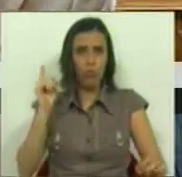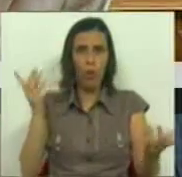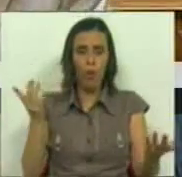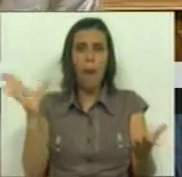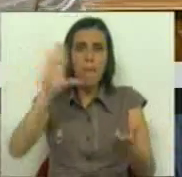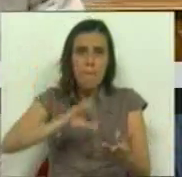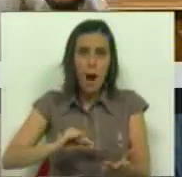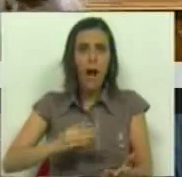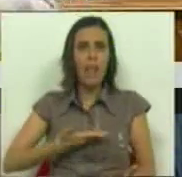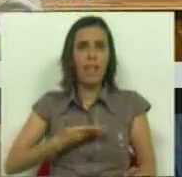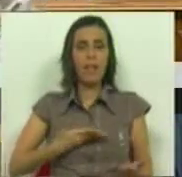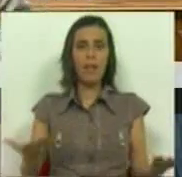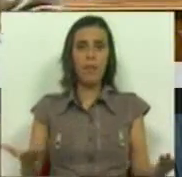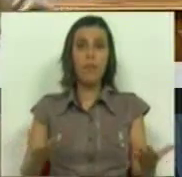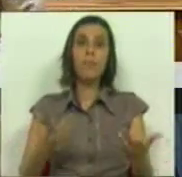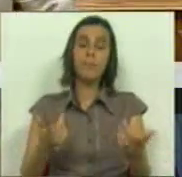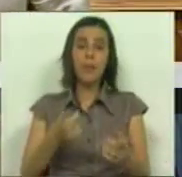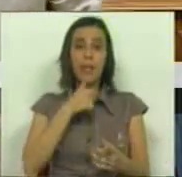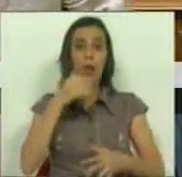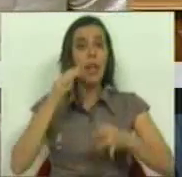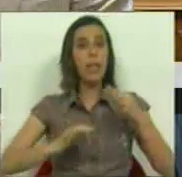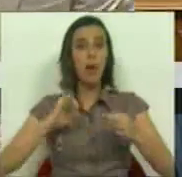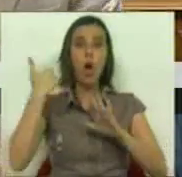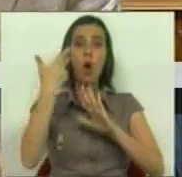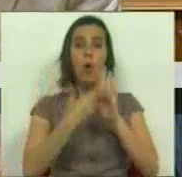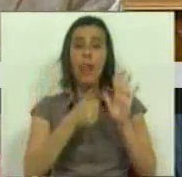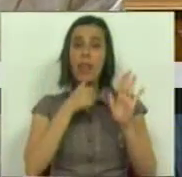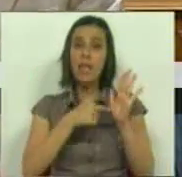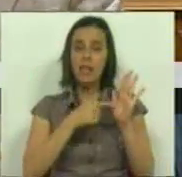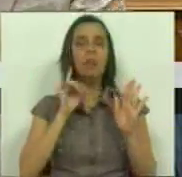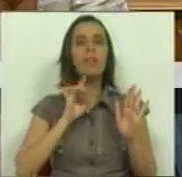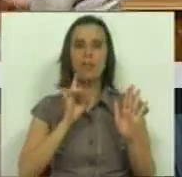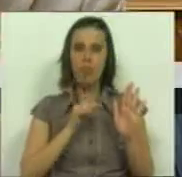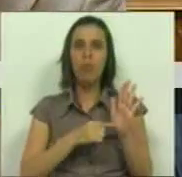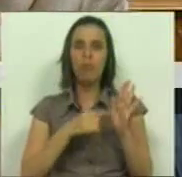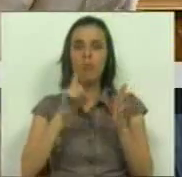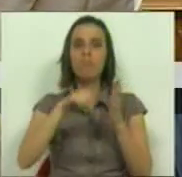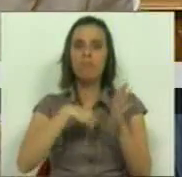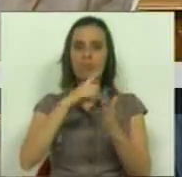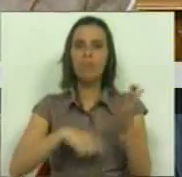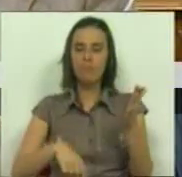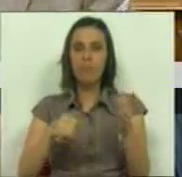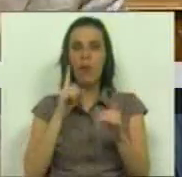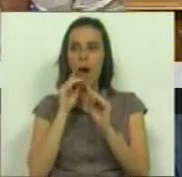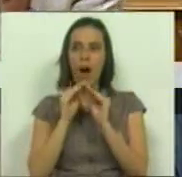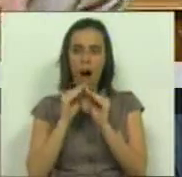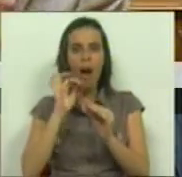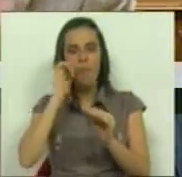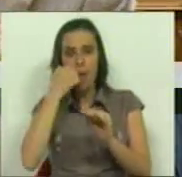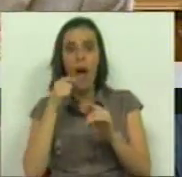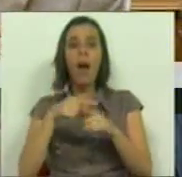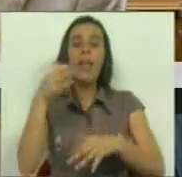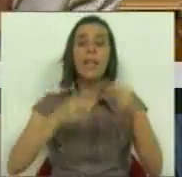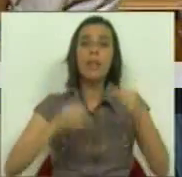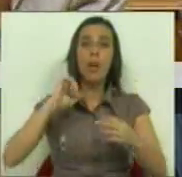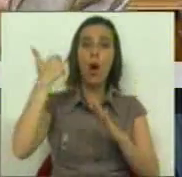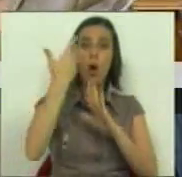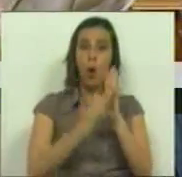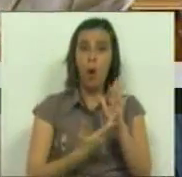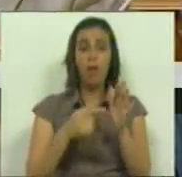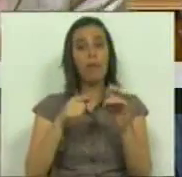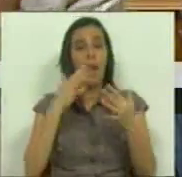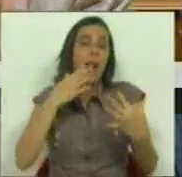mais dívida. E é por isso que a decisão do Tribunal Constitucional é importante, porque ela anulou um calote e porque o Tribunal Constitucional,